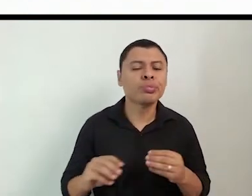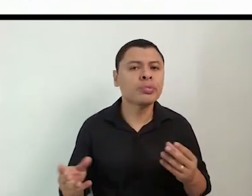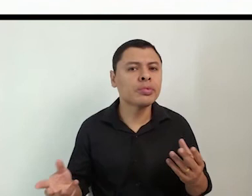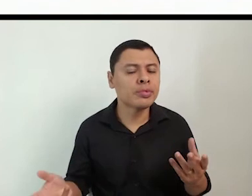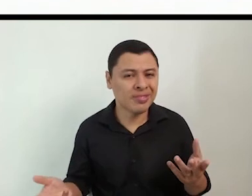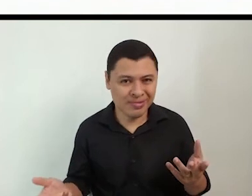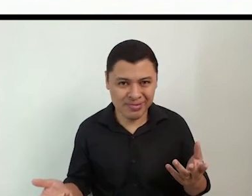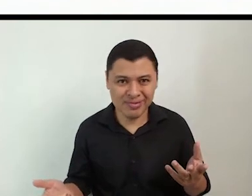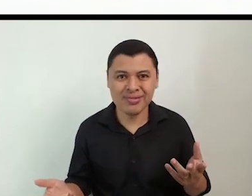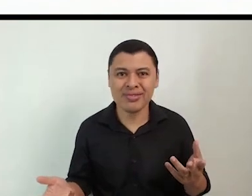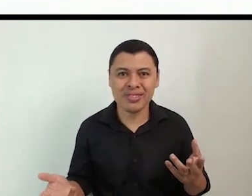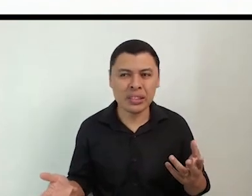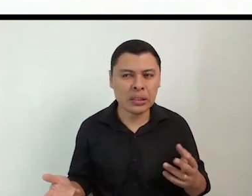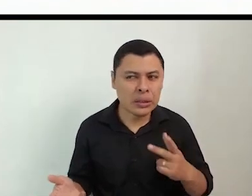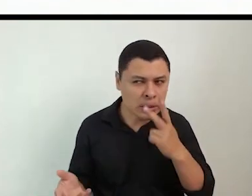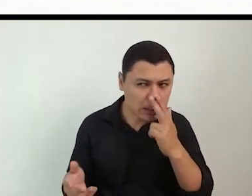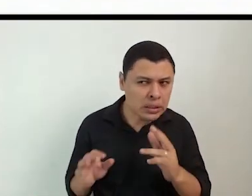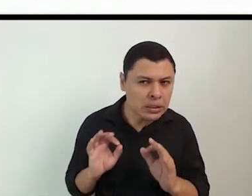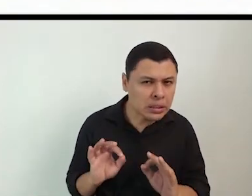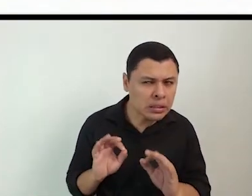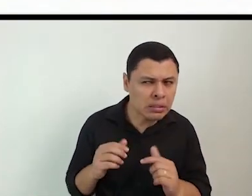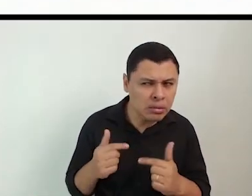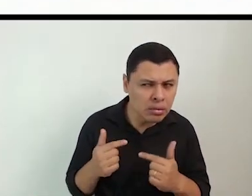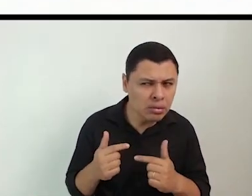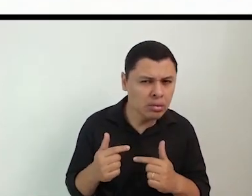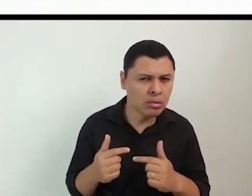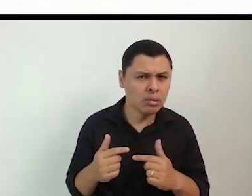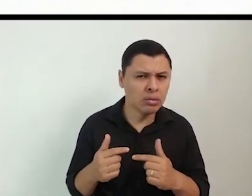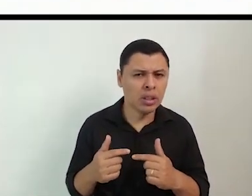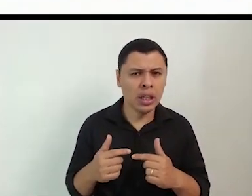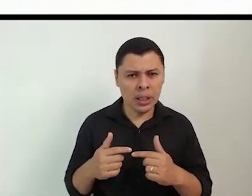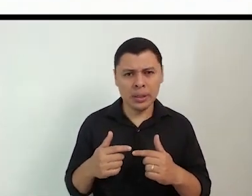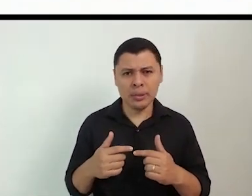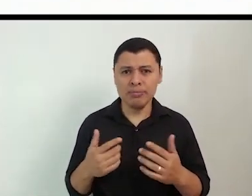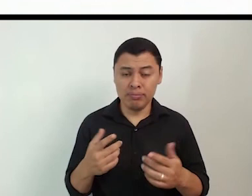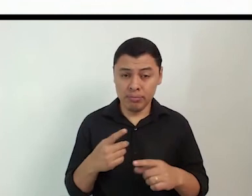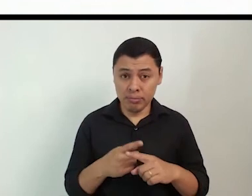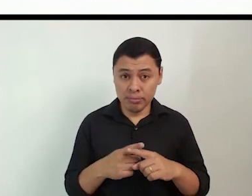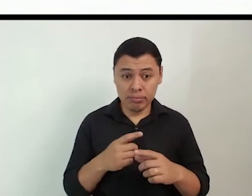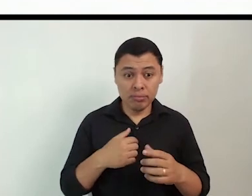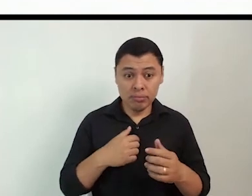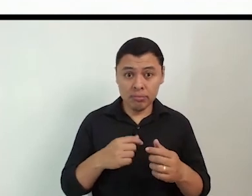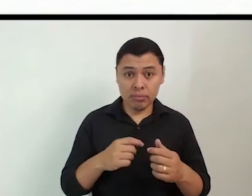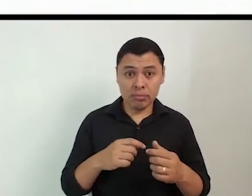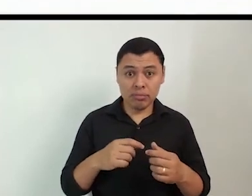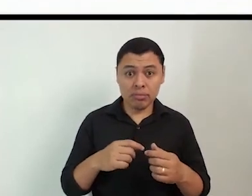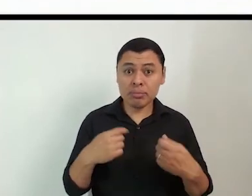Então não tinha algo muito certo, né? Eu acho que você ter uma adaptação e uma inclusão